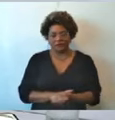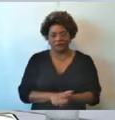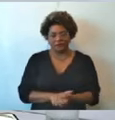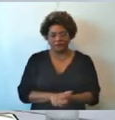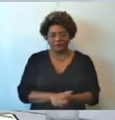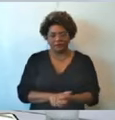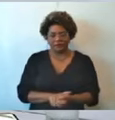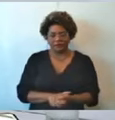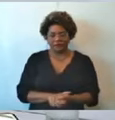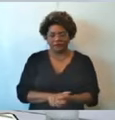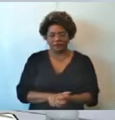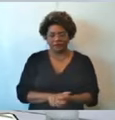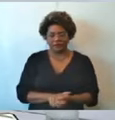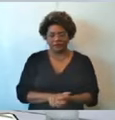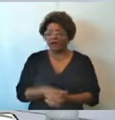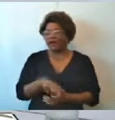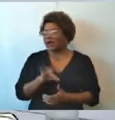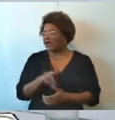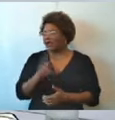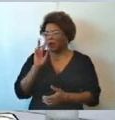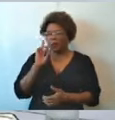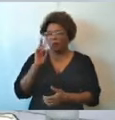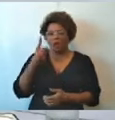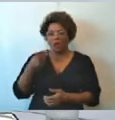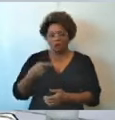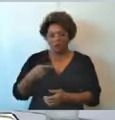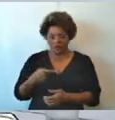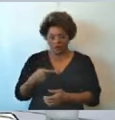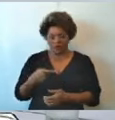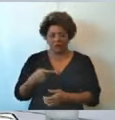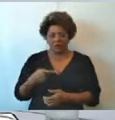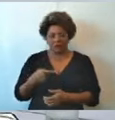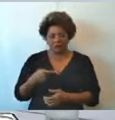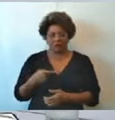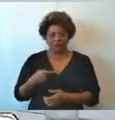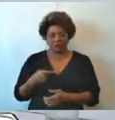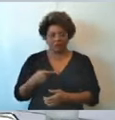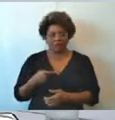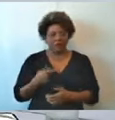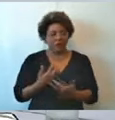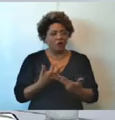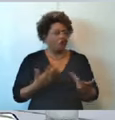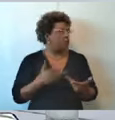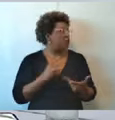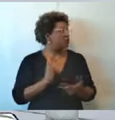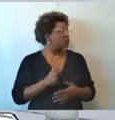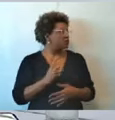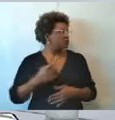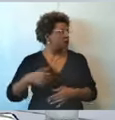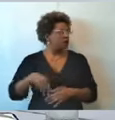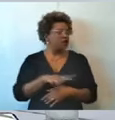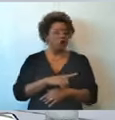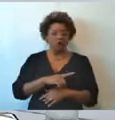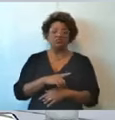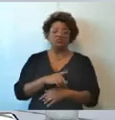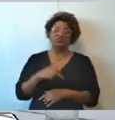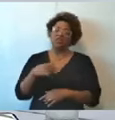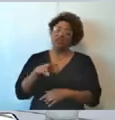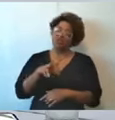esse reconhecimento de algo que já é nosso. E nós não vamos parar de usar.